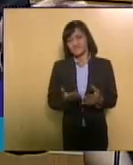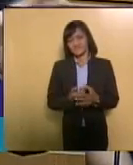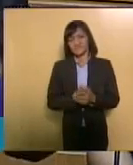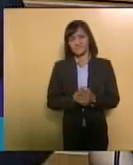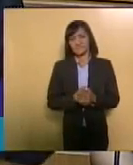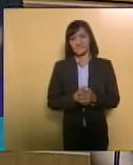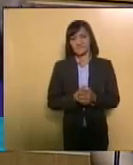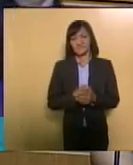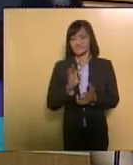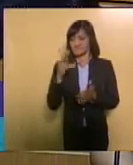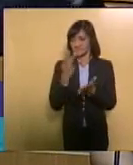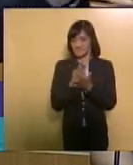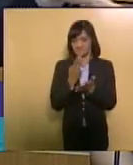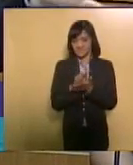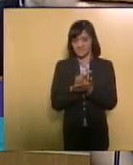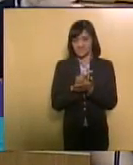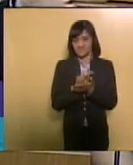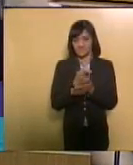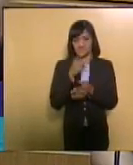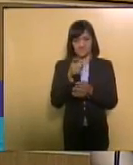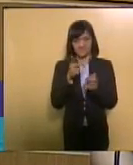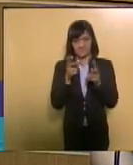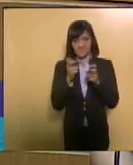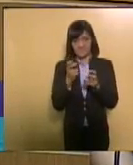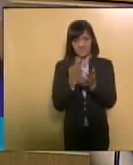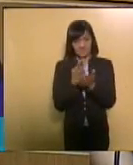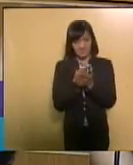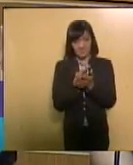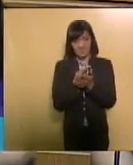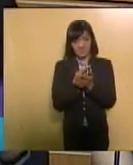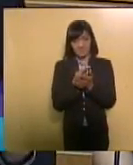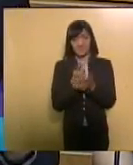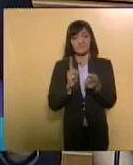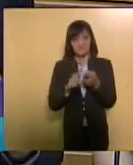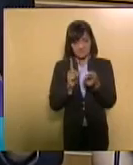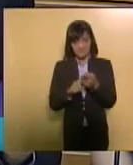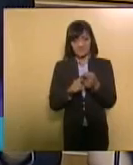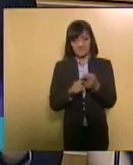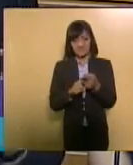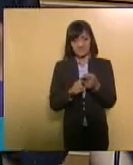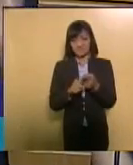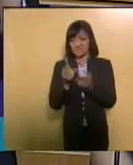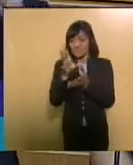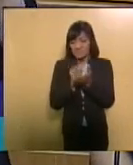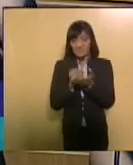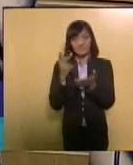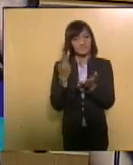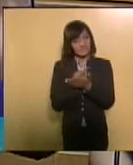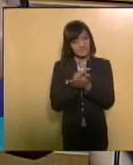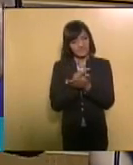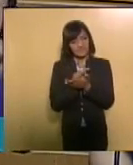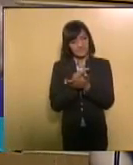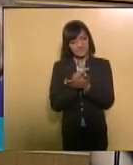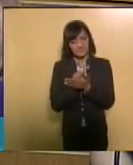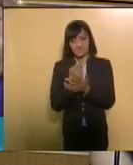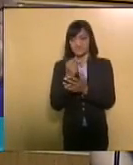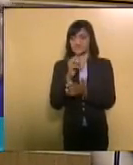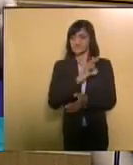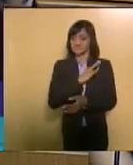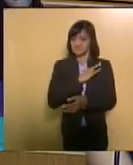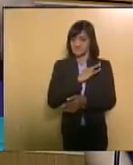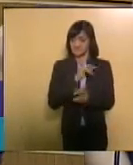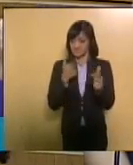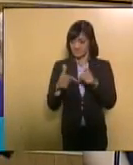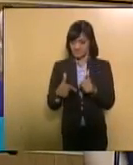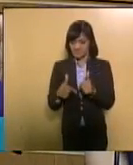objetivo errado se você olhar para o objetivo errado você vai atingir o objetivo errado naturalmente produzir Segurança Pública significa